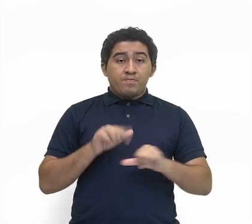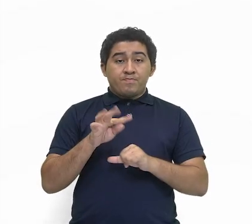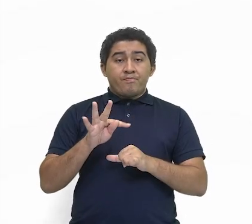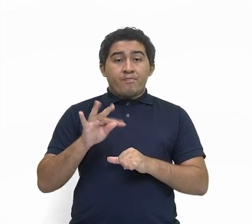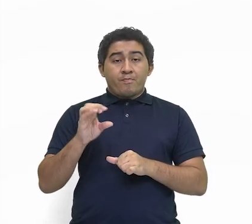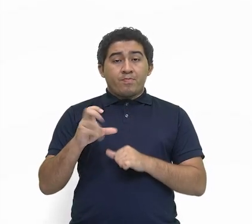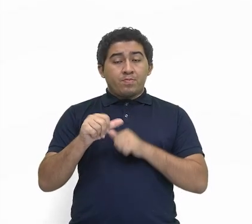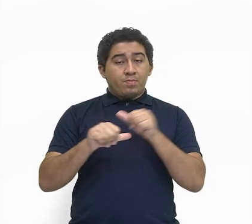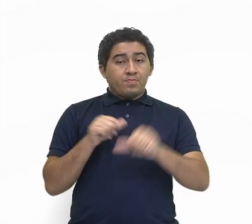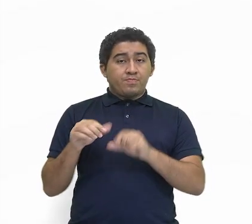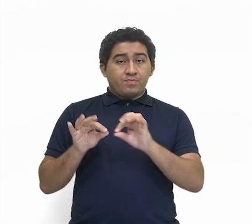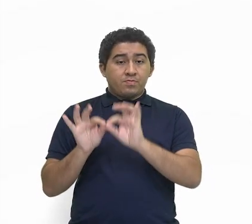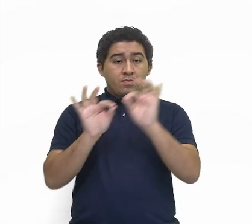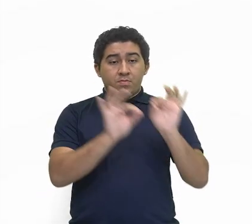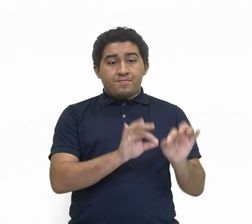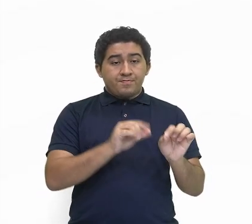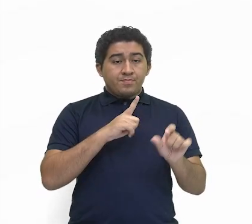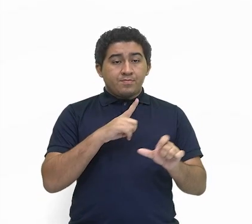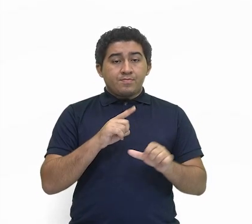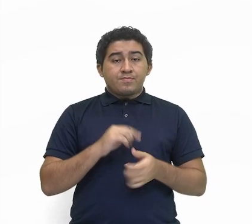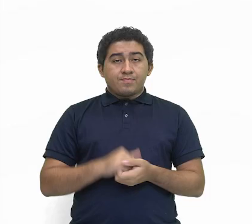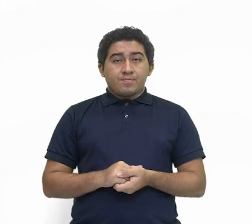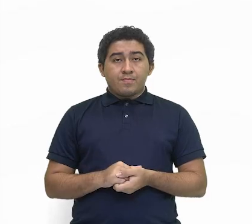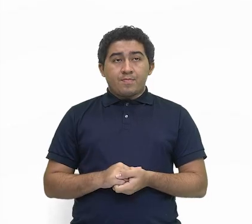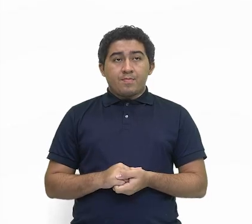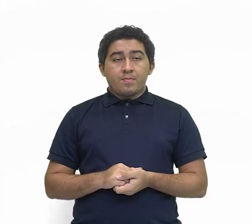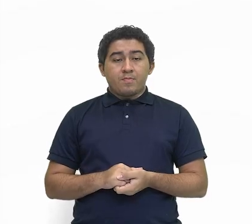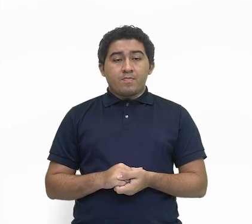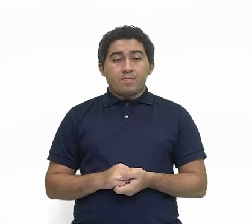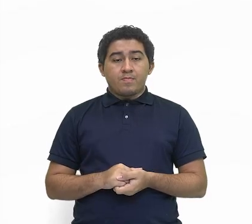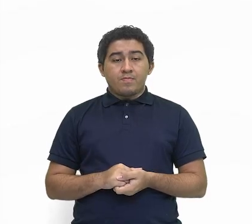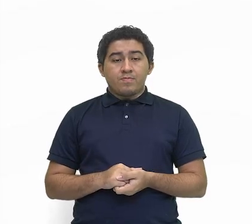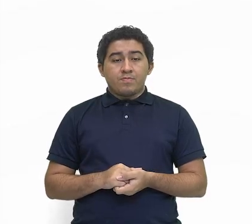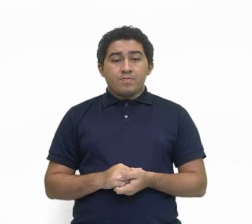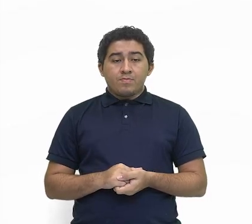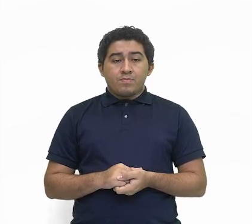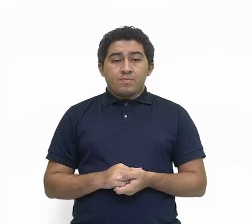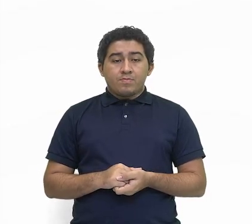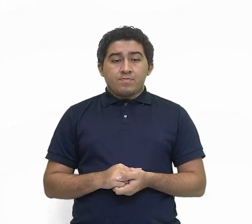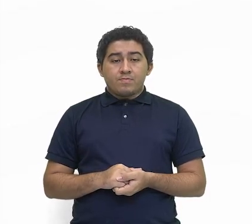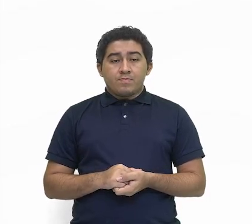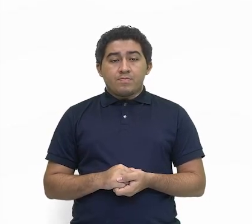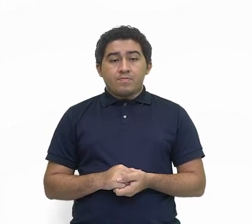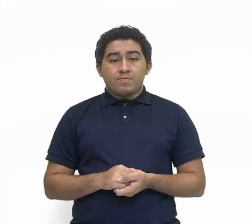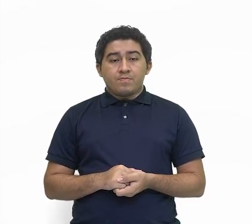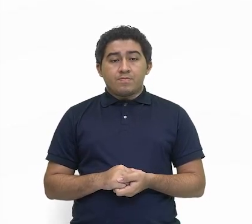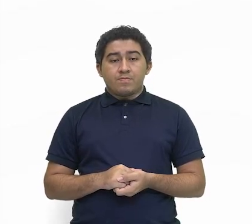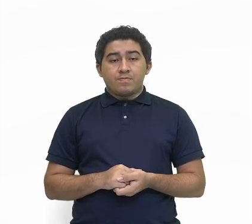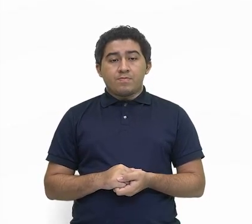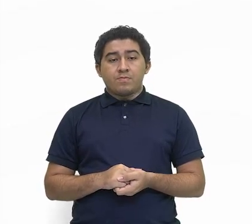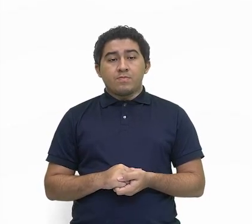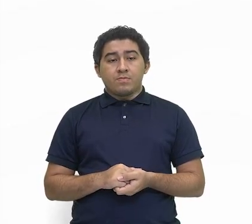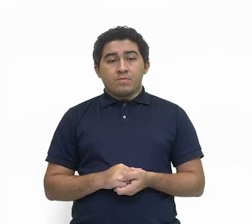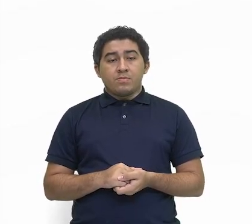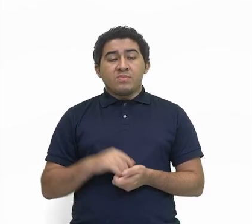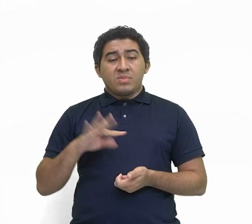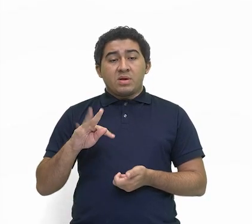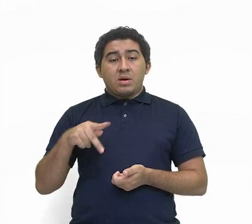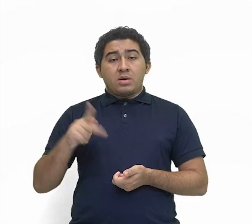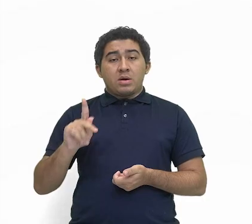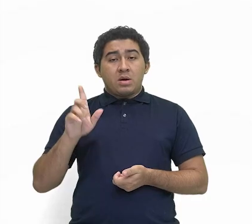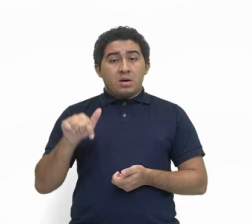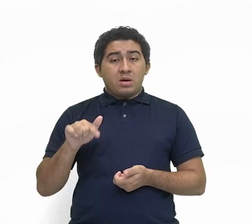ao invés de ter isolado o TK, como aparece na cartela anterior. Então, olha só. Como o TK